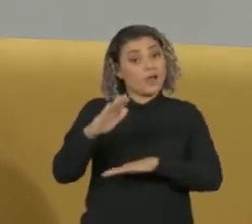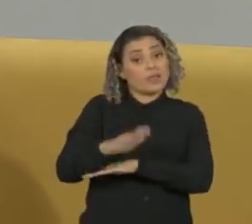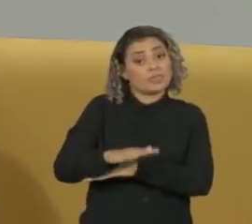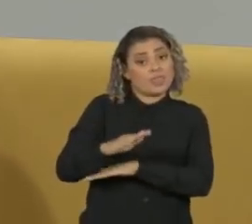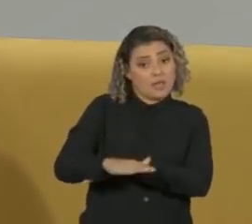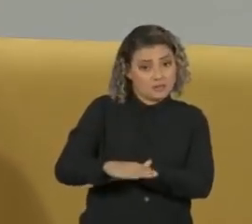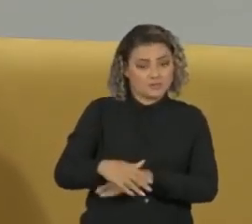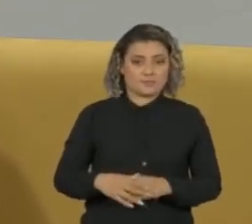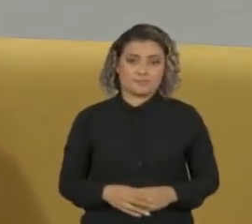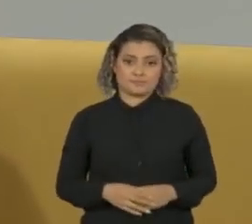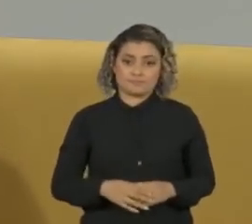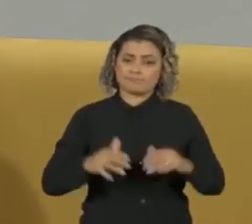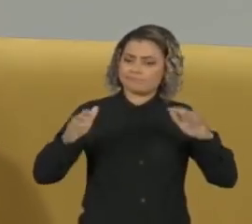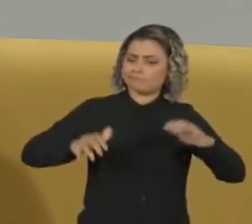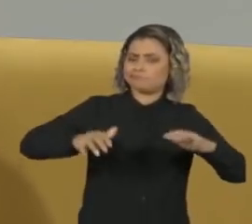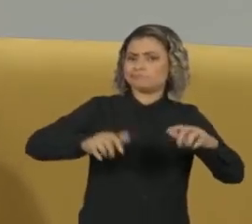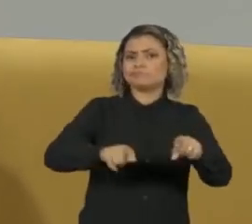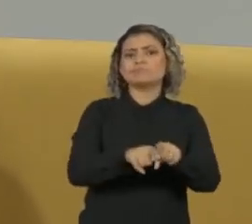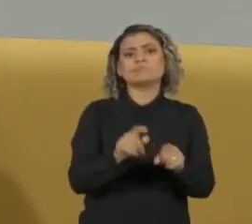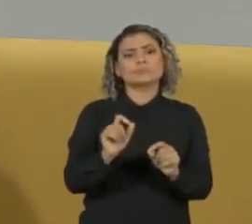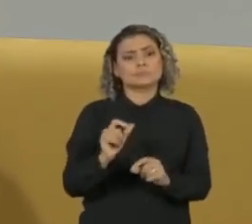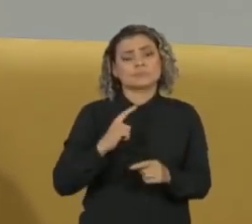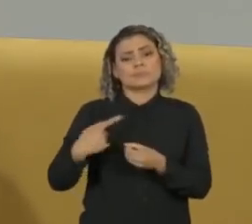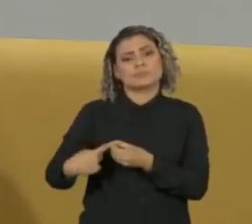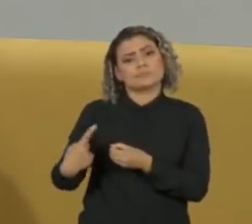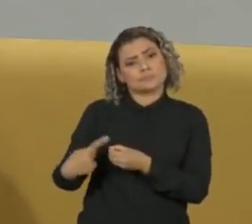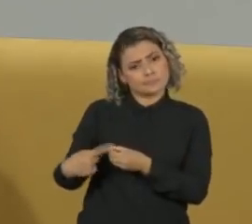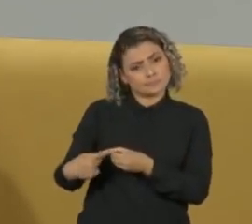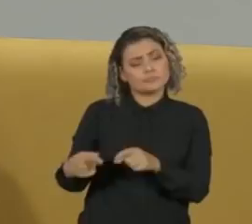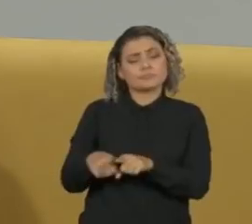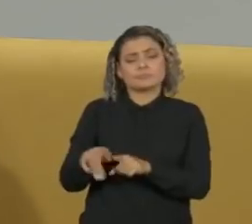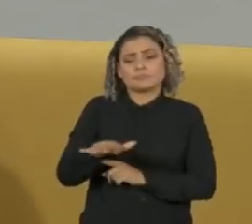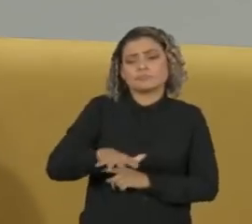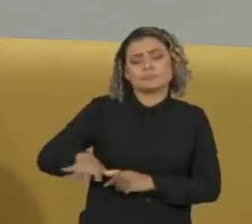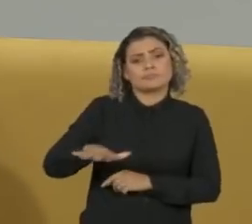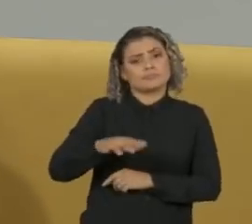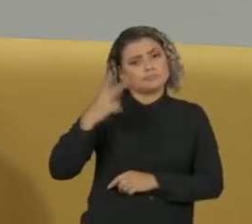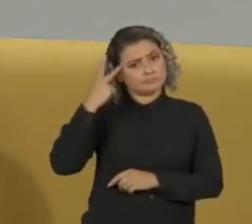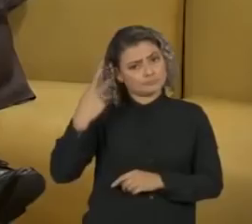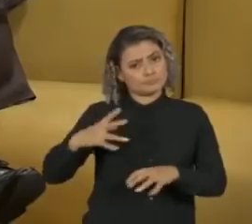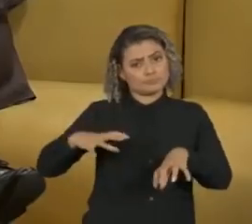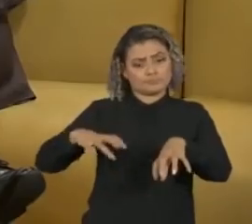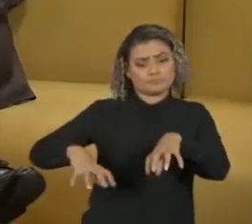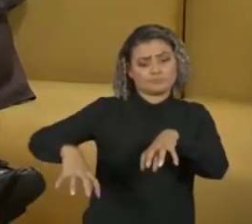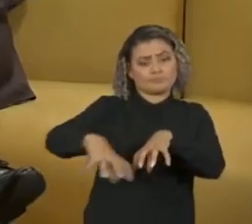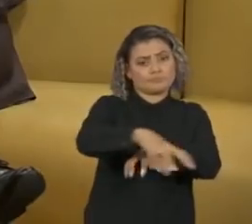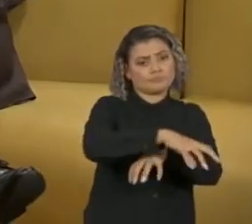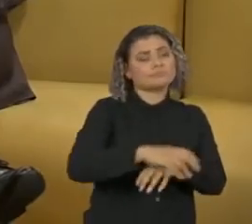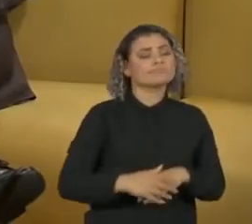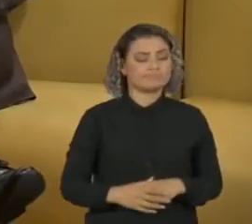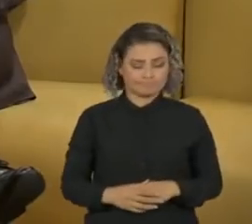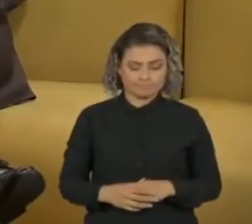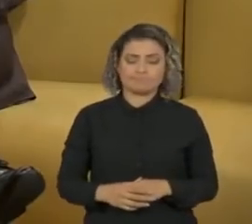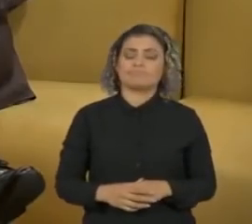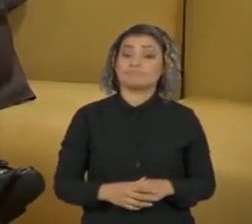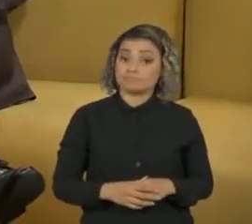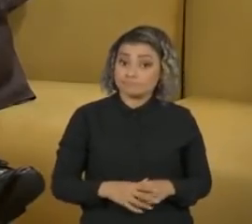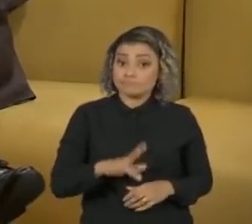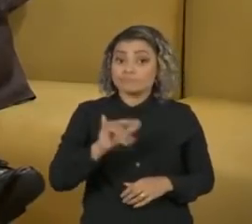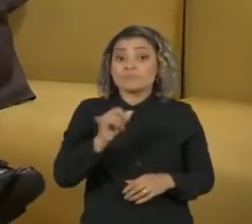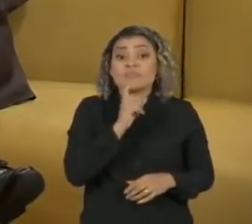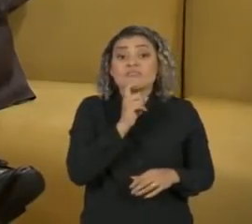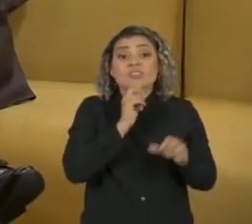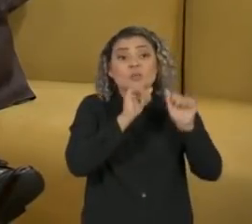tarde. As chuvas também castigaram o interior e a região metropolitana do estado. Pois é, a chegada de uma frente